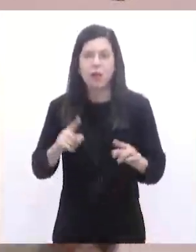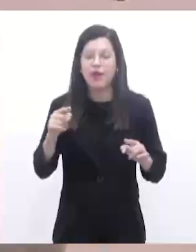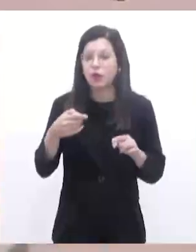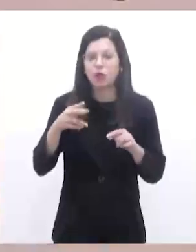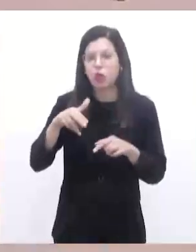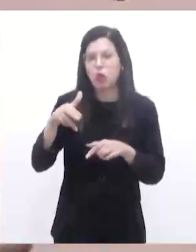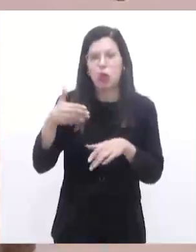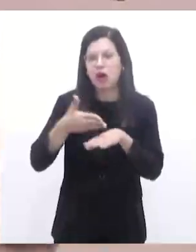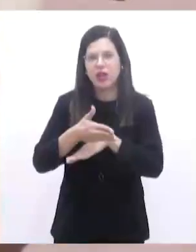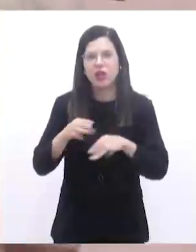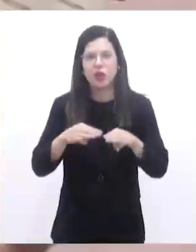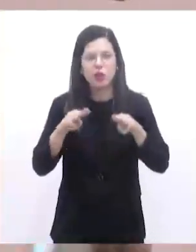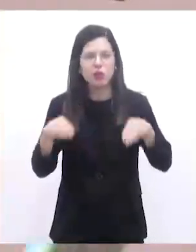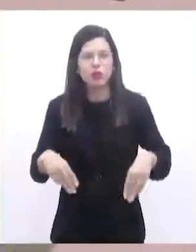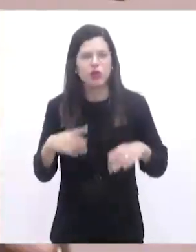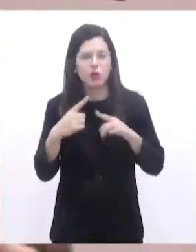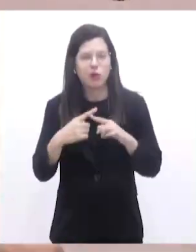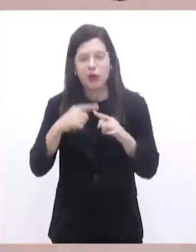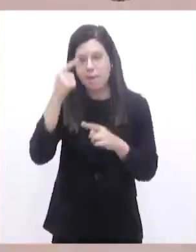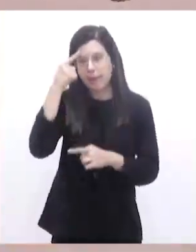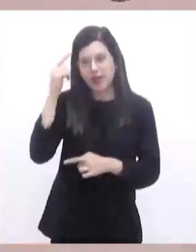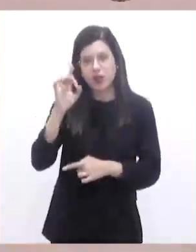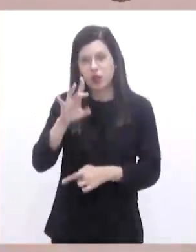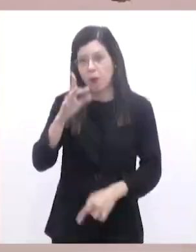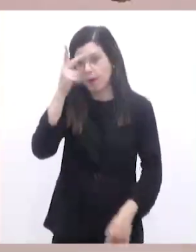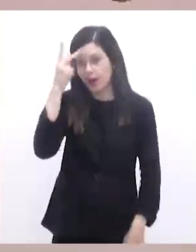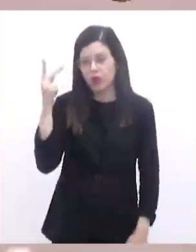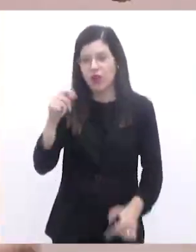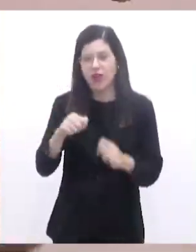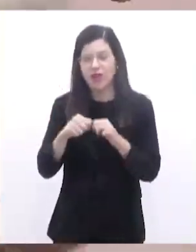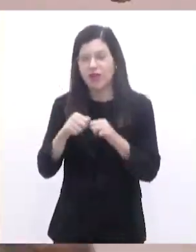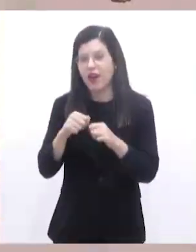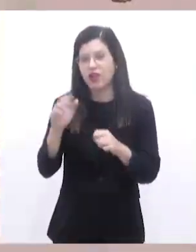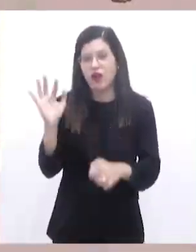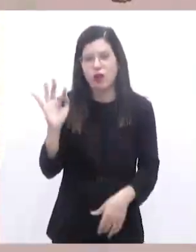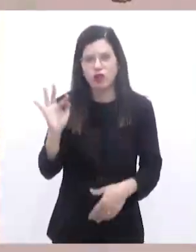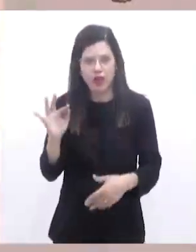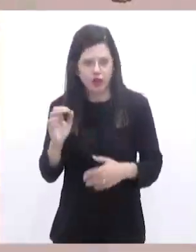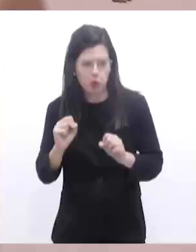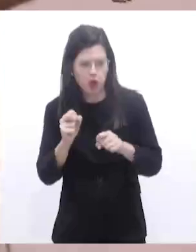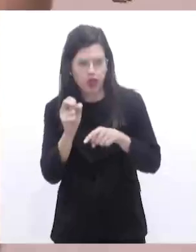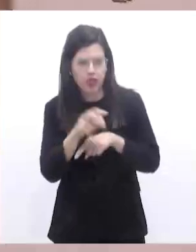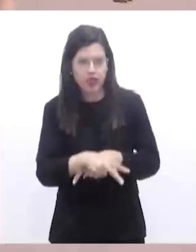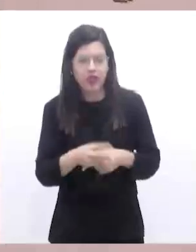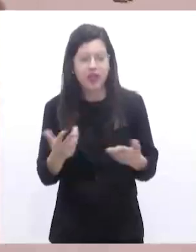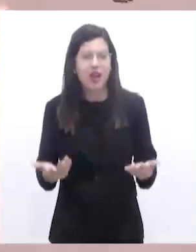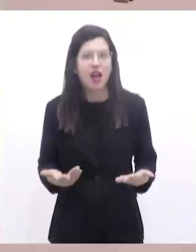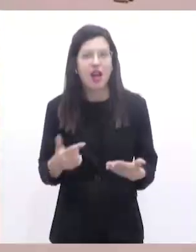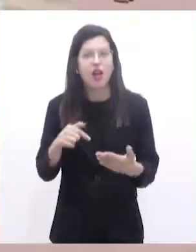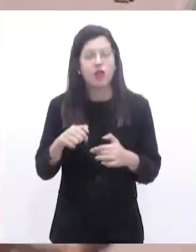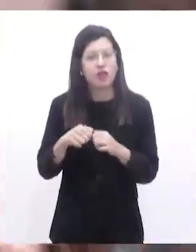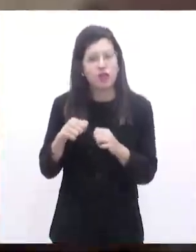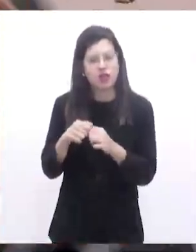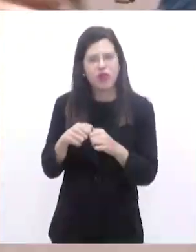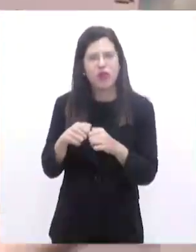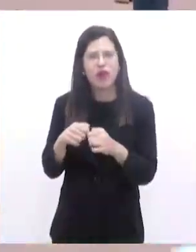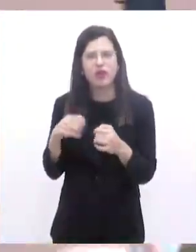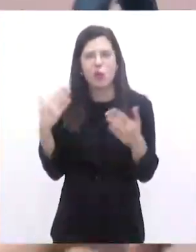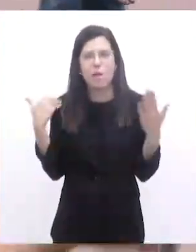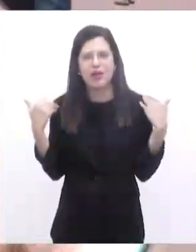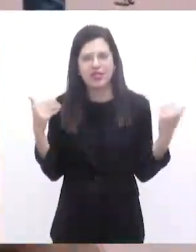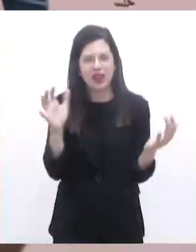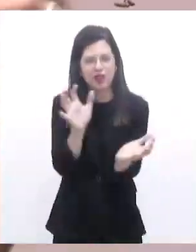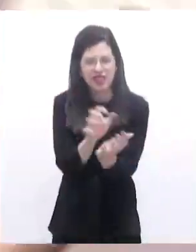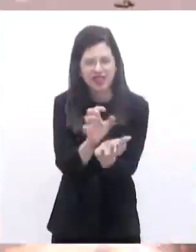muitas vezes geográficas, muitas vezes simbólicas, que a gente busca romper. Então quando a gente faz um rolê em Santa Cruz, e as pessoas ficam, eu não vou para